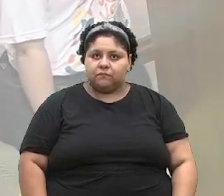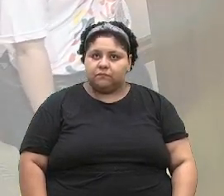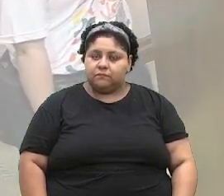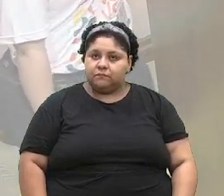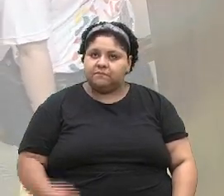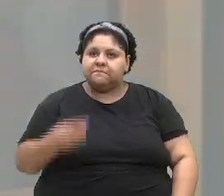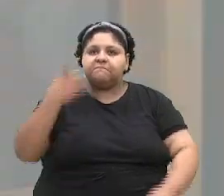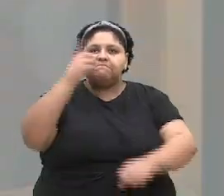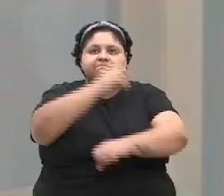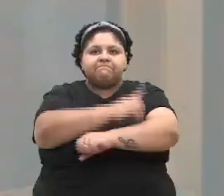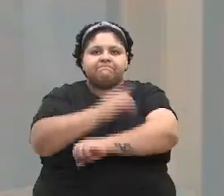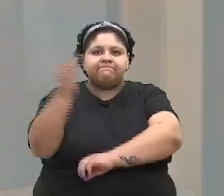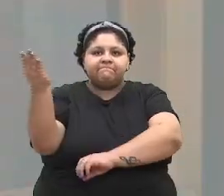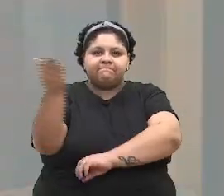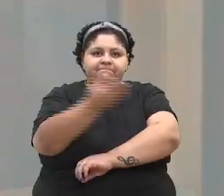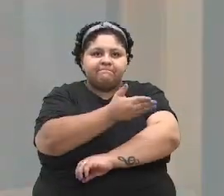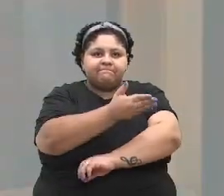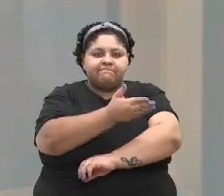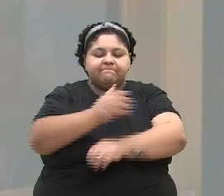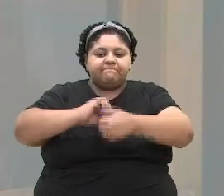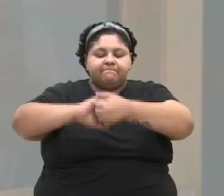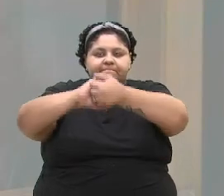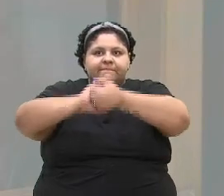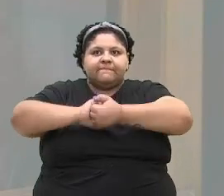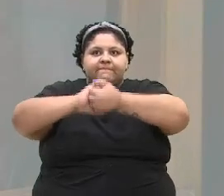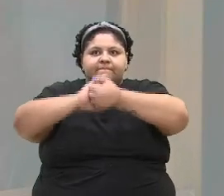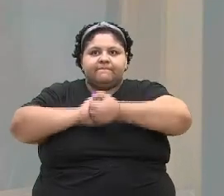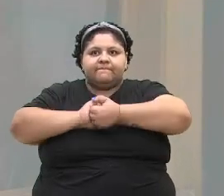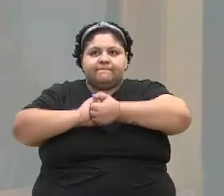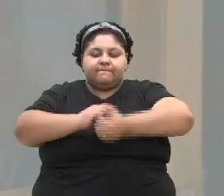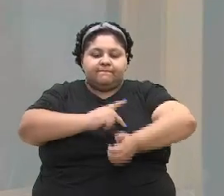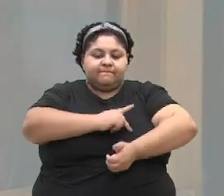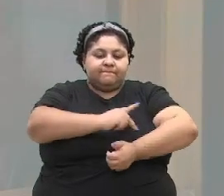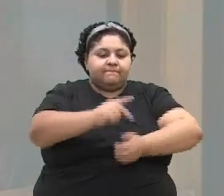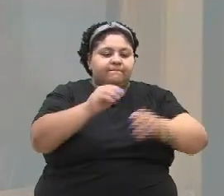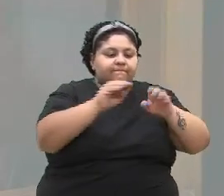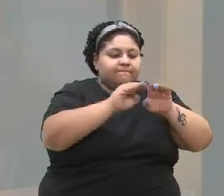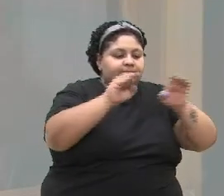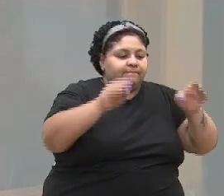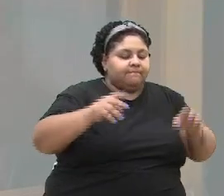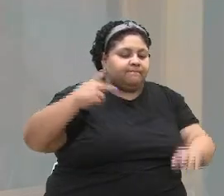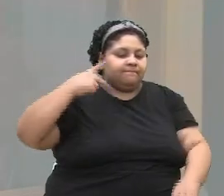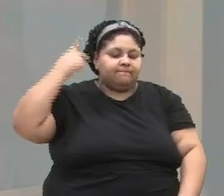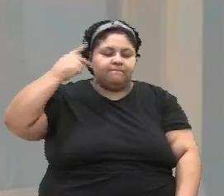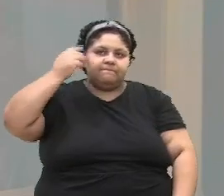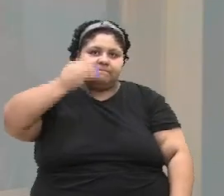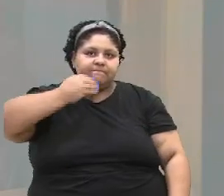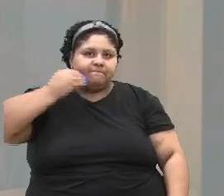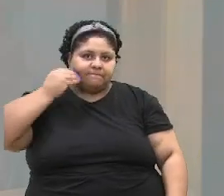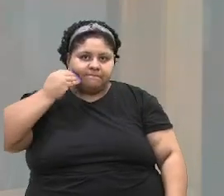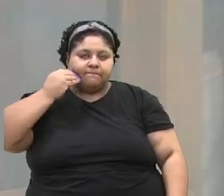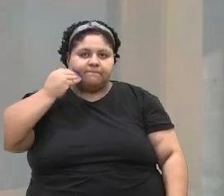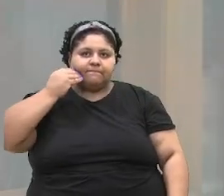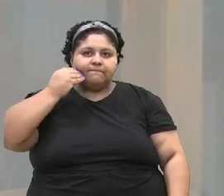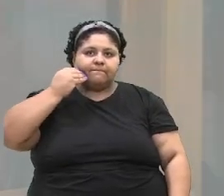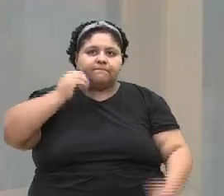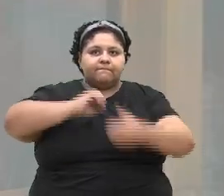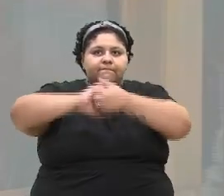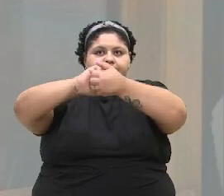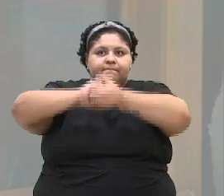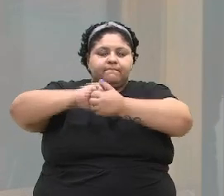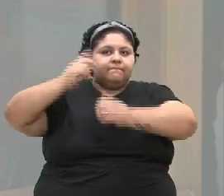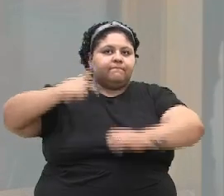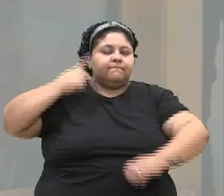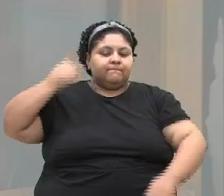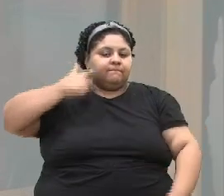Bom dia a todos. Meus cumprimentos à presidenta da mesa, vereadora Marisol Santos. Meus cumprimentos ao